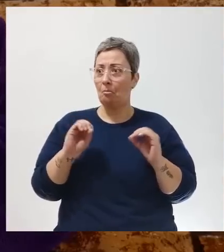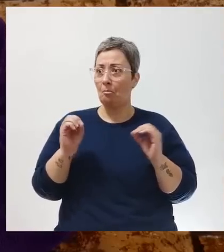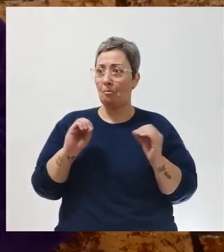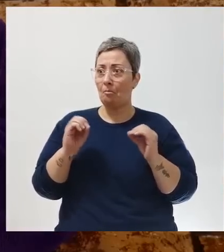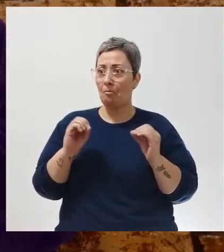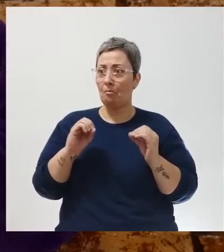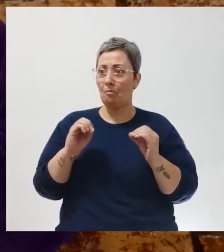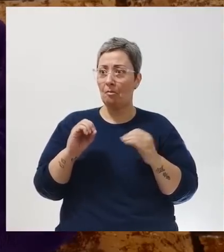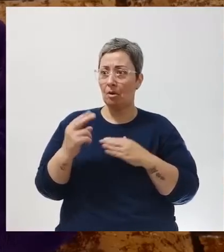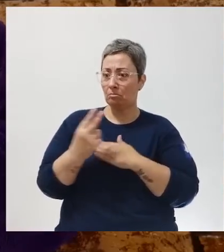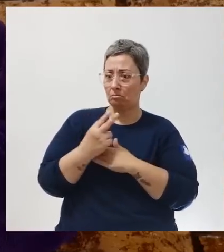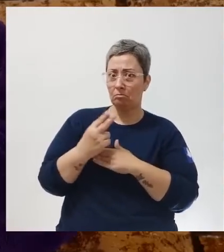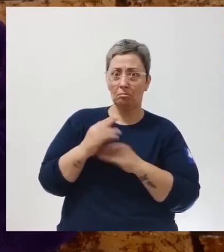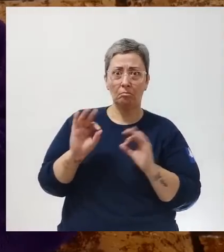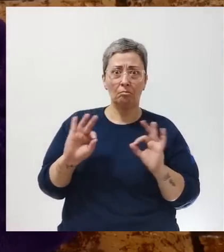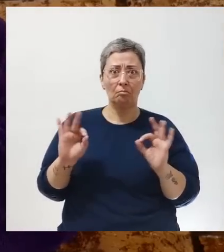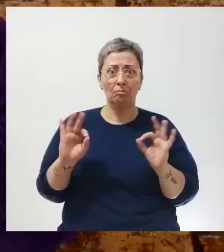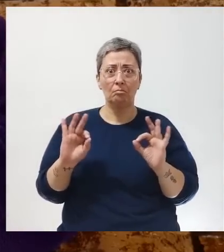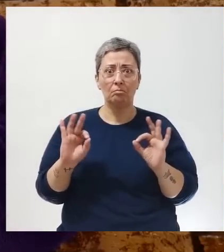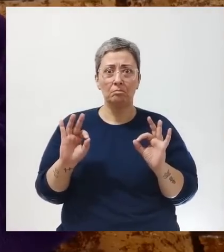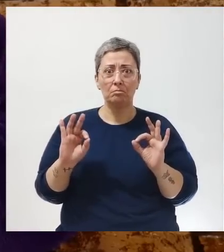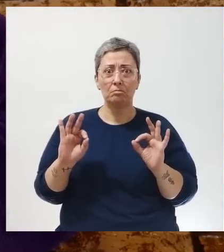Ninguém mais se ocupa de mim,